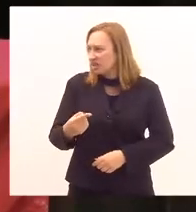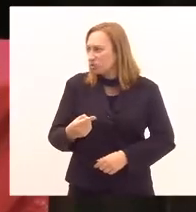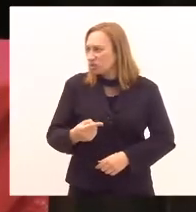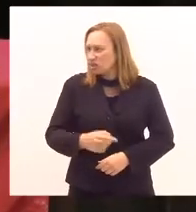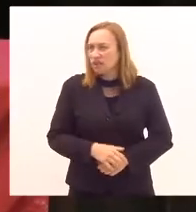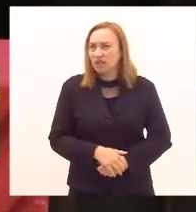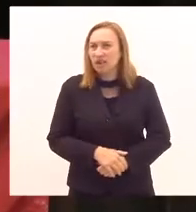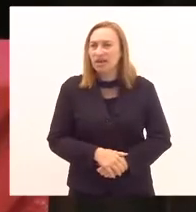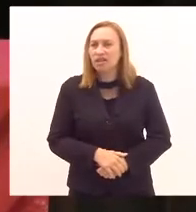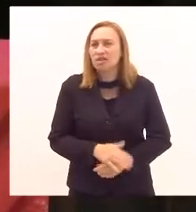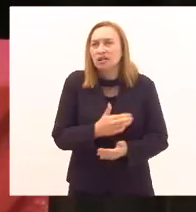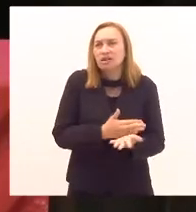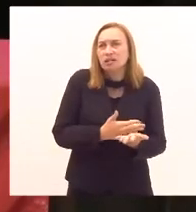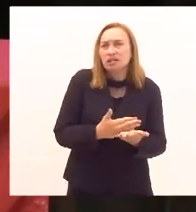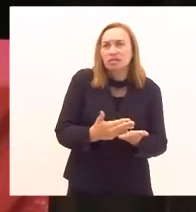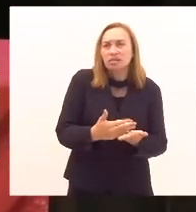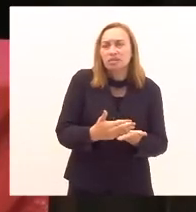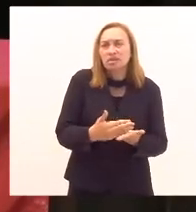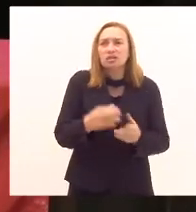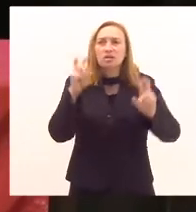e começamos com o tema